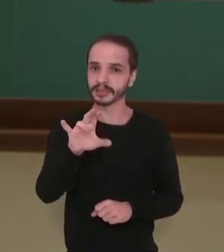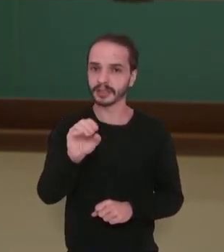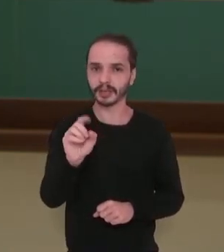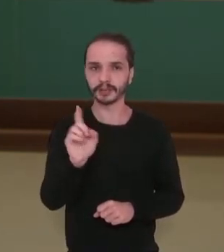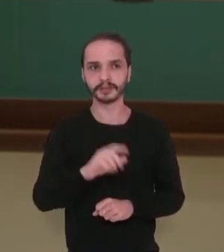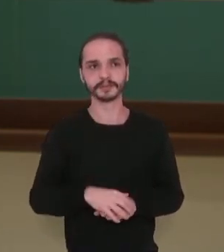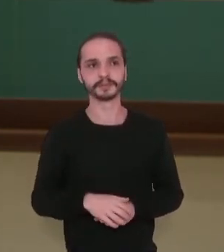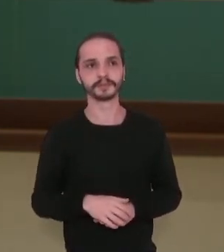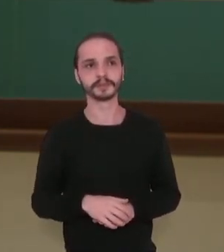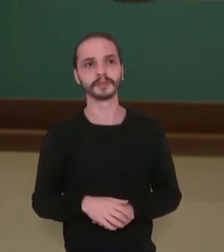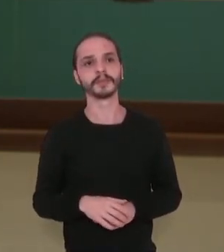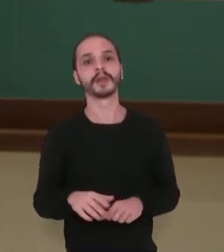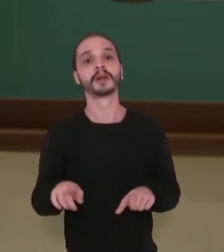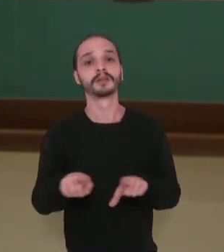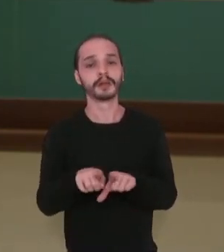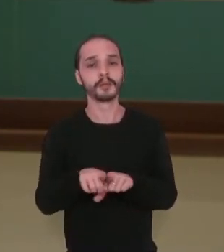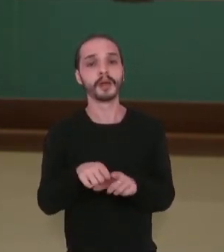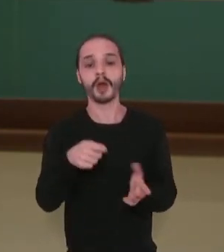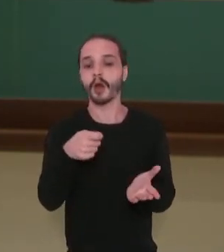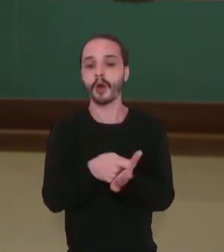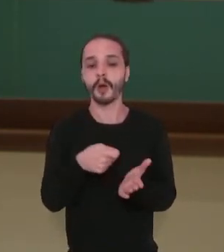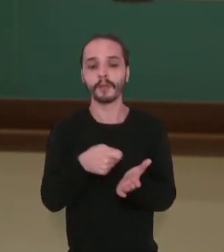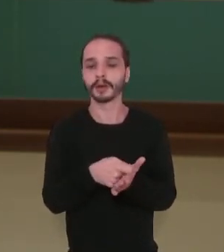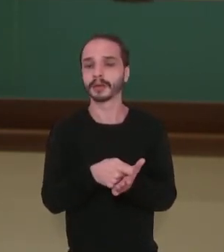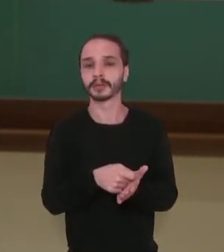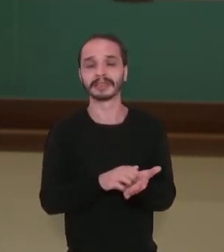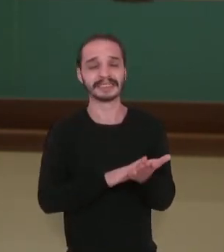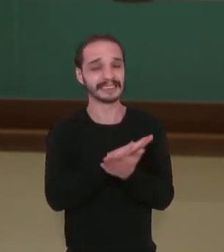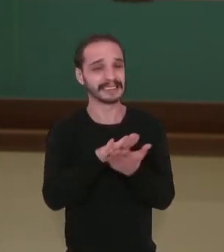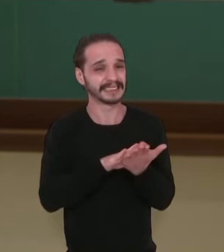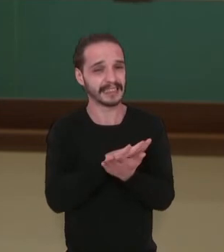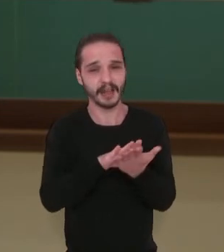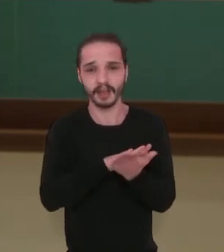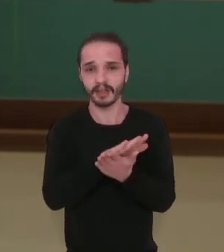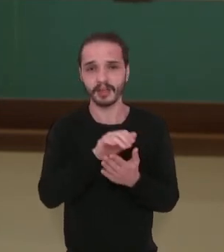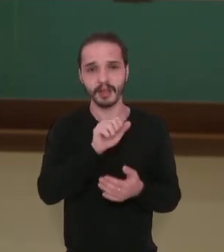Anaeróbica obrigatória, porque essa não pode contar com a presença de